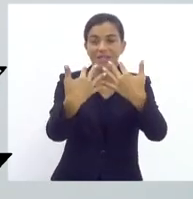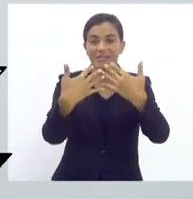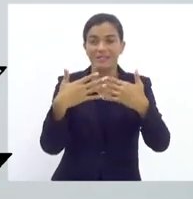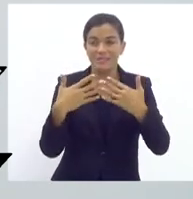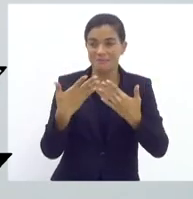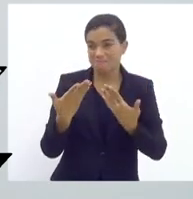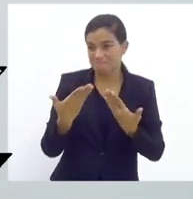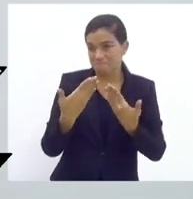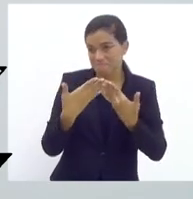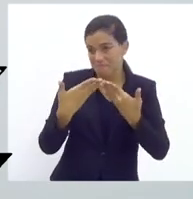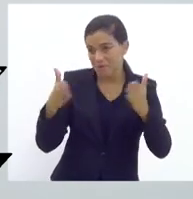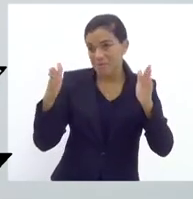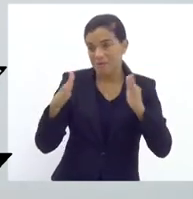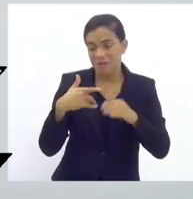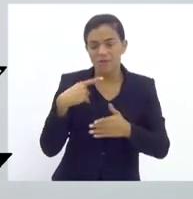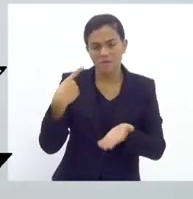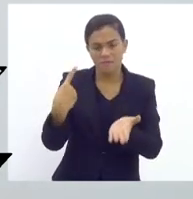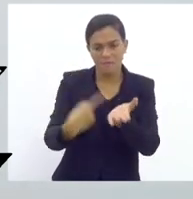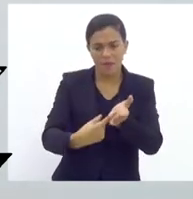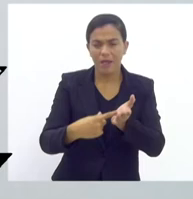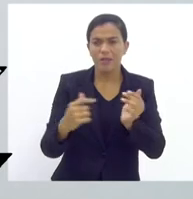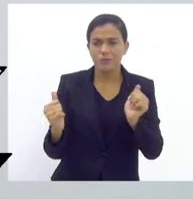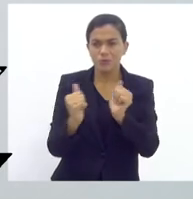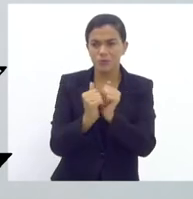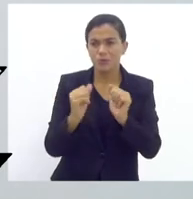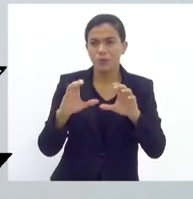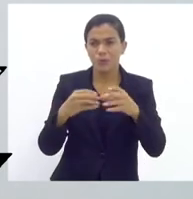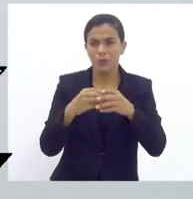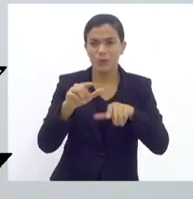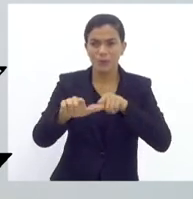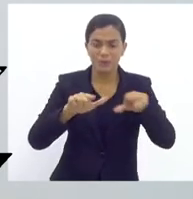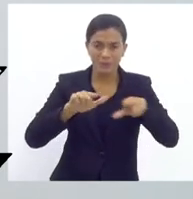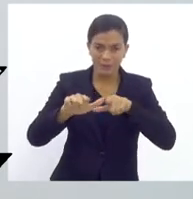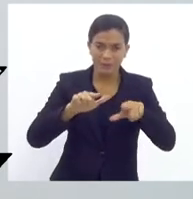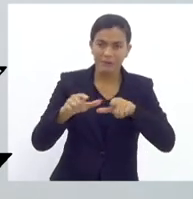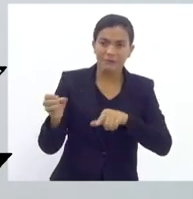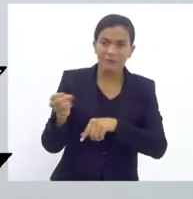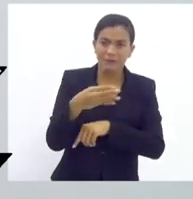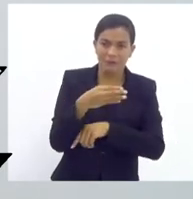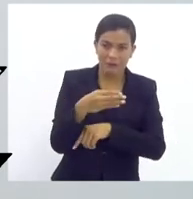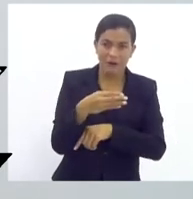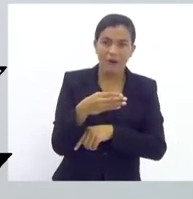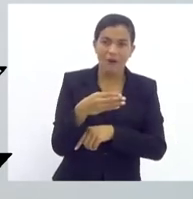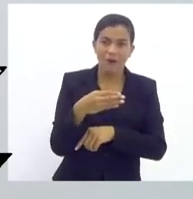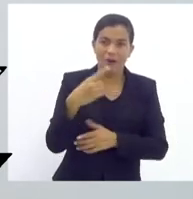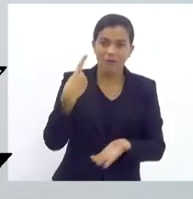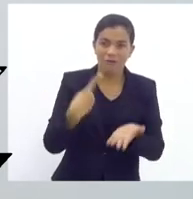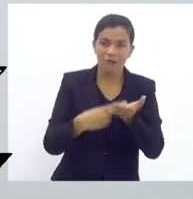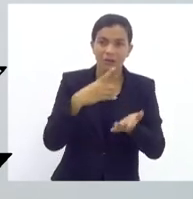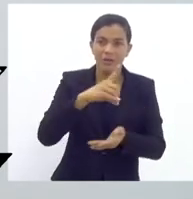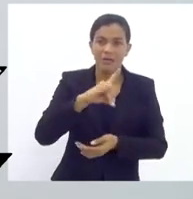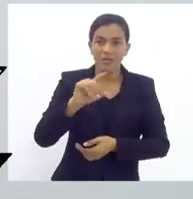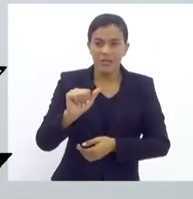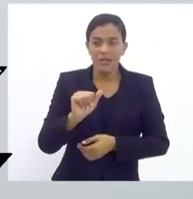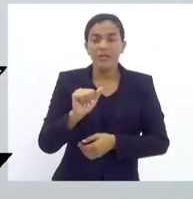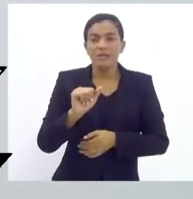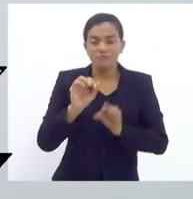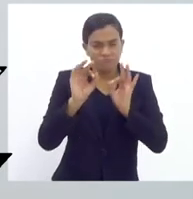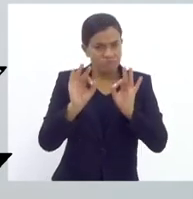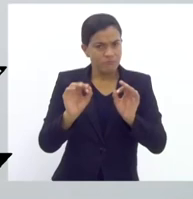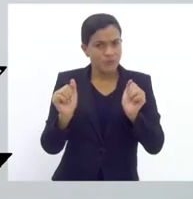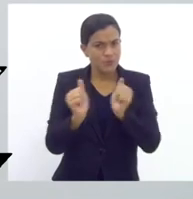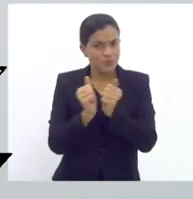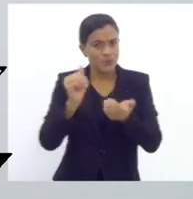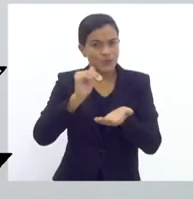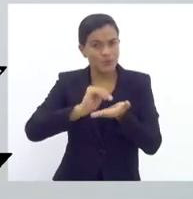acontecer nós marcaremos junto ao GT uma nova data para essa Praça de direito junto a